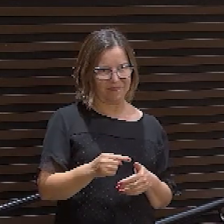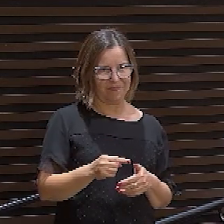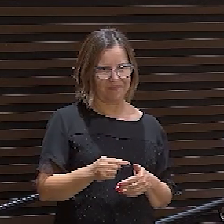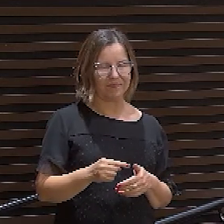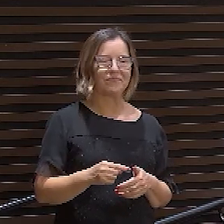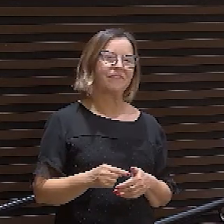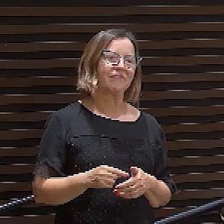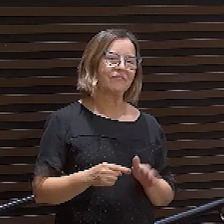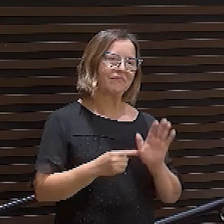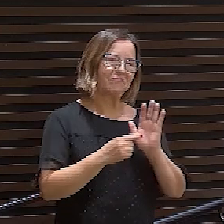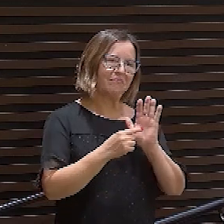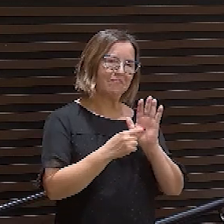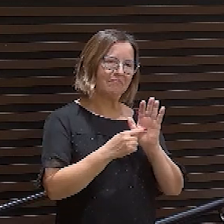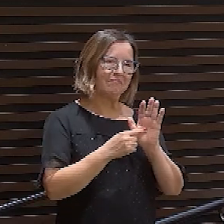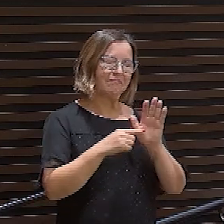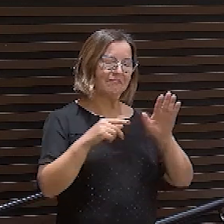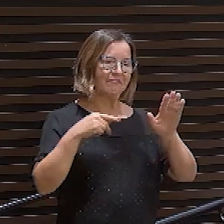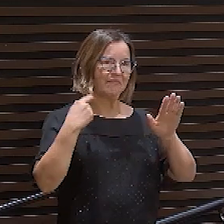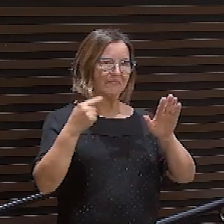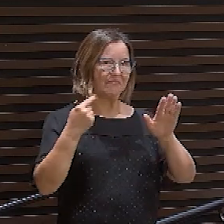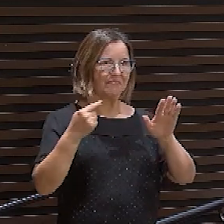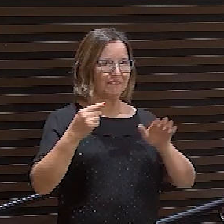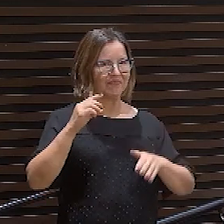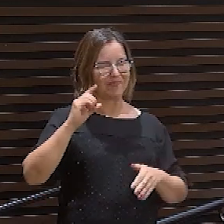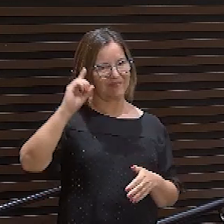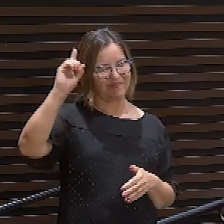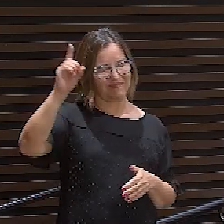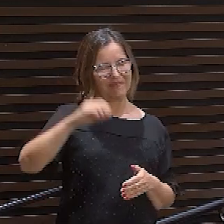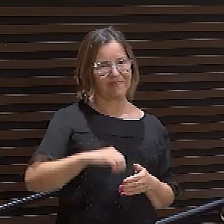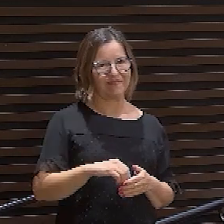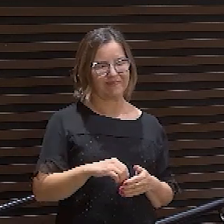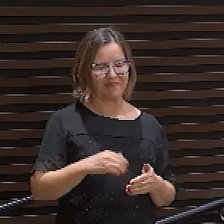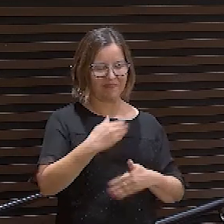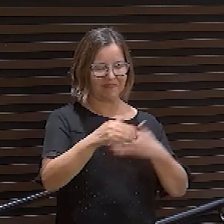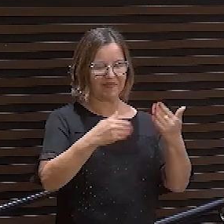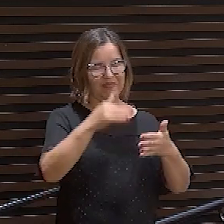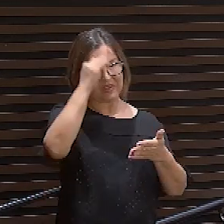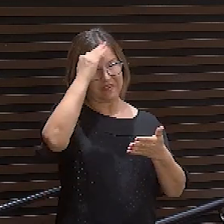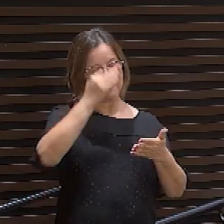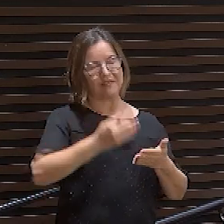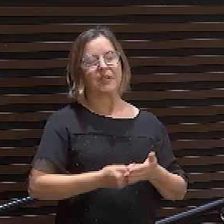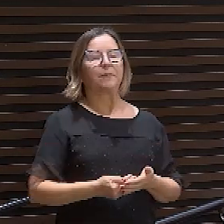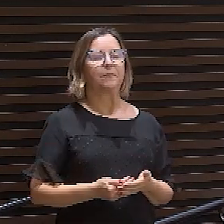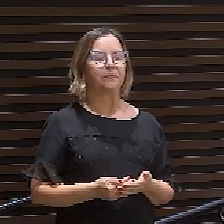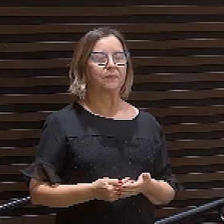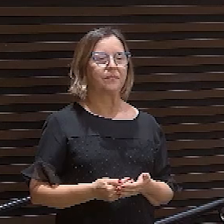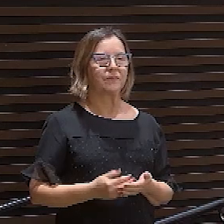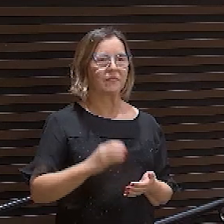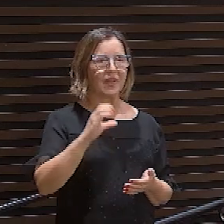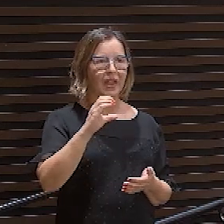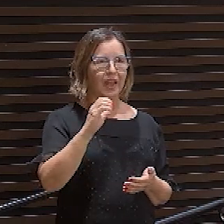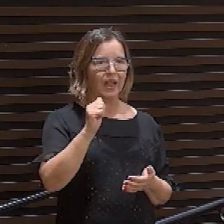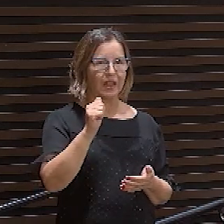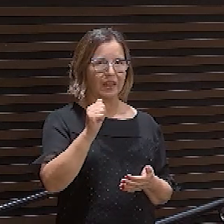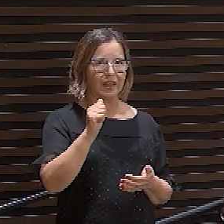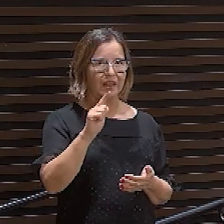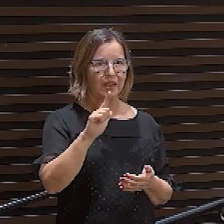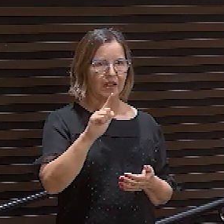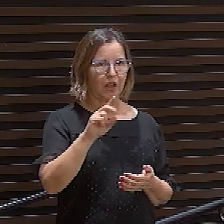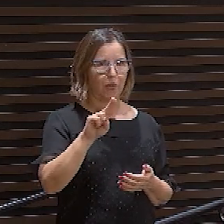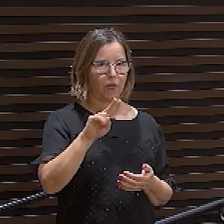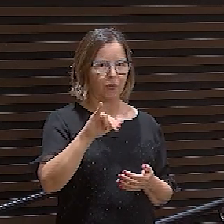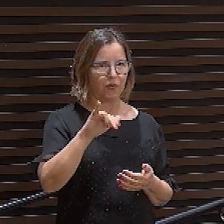do crescimento em fé. John Calvino, comentando sobre a fé de Abraão, ele destaca que a